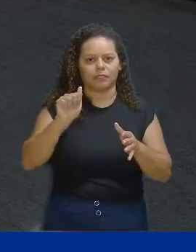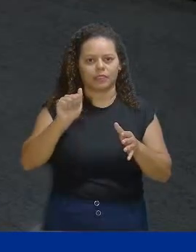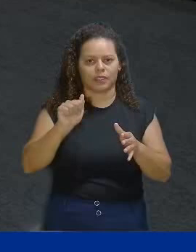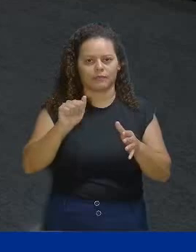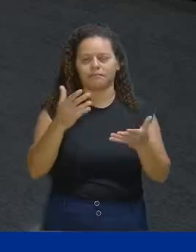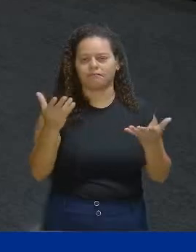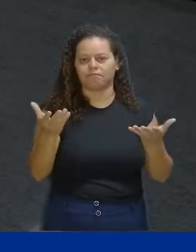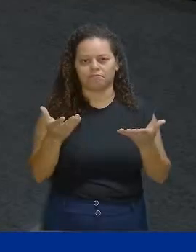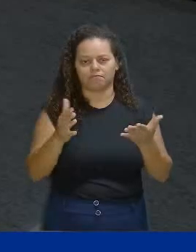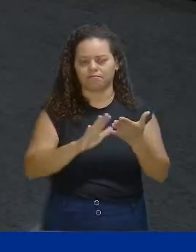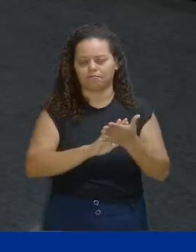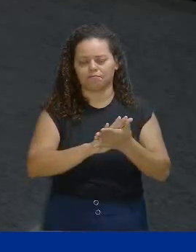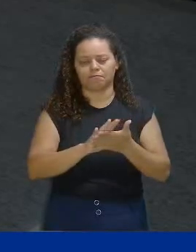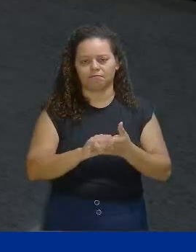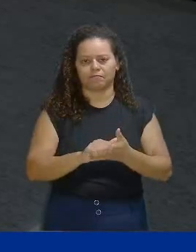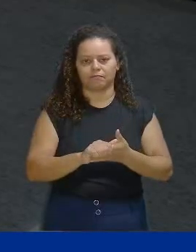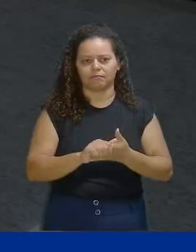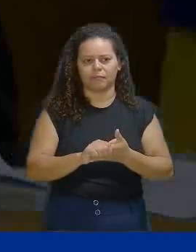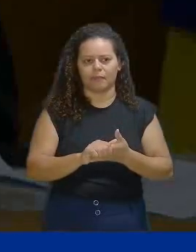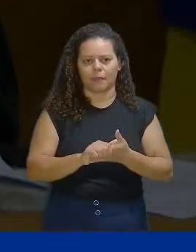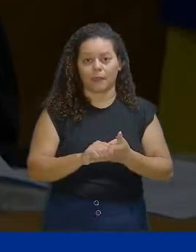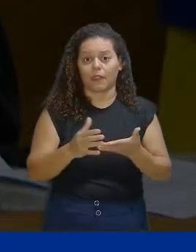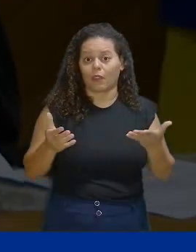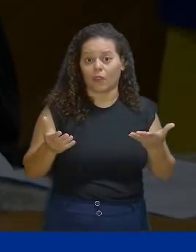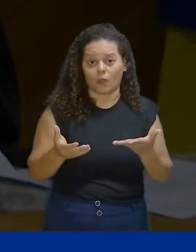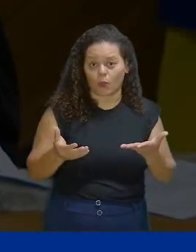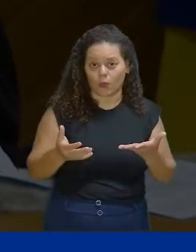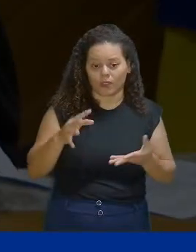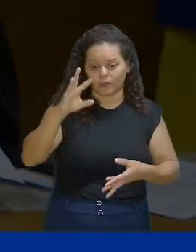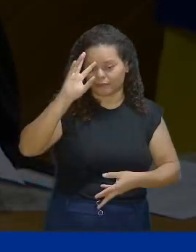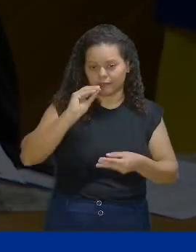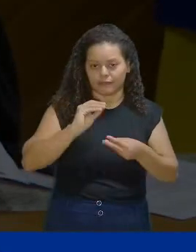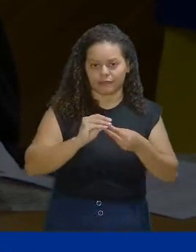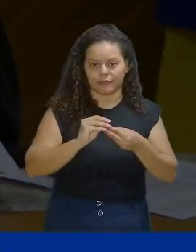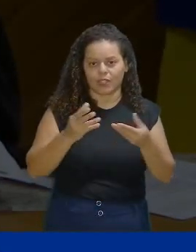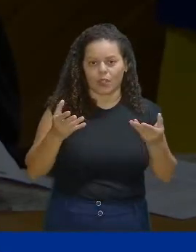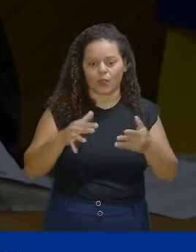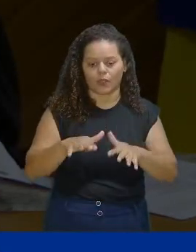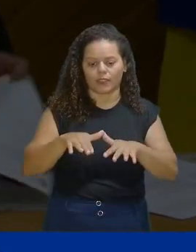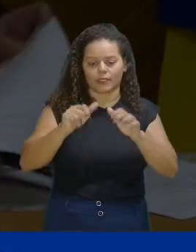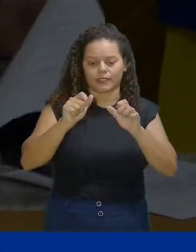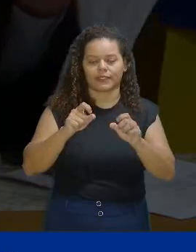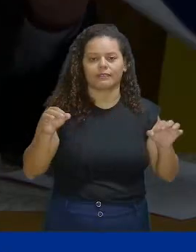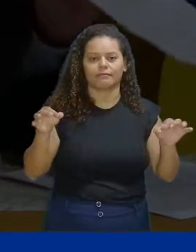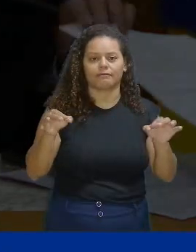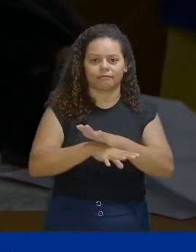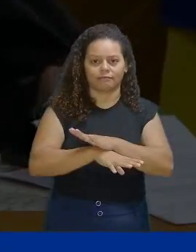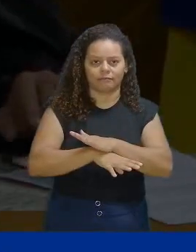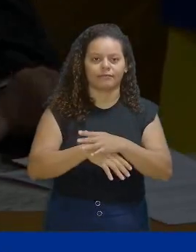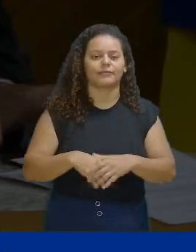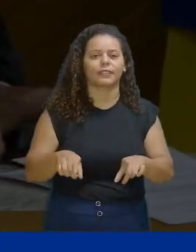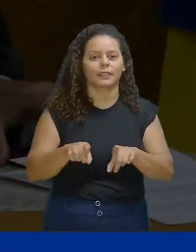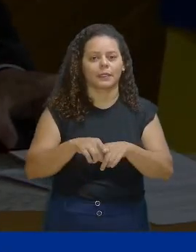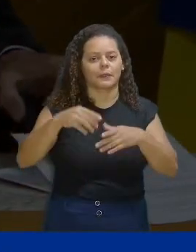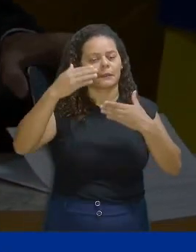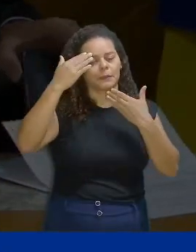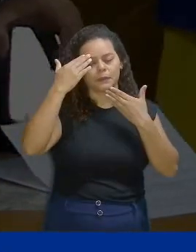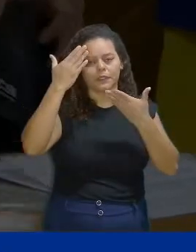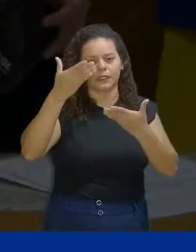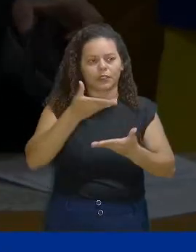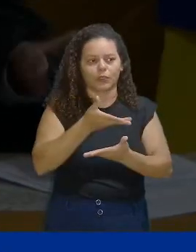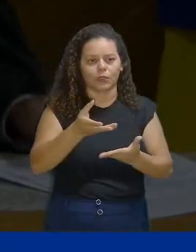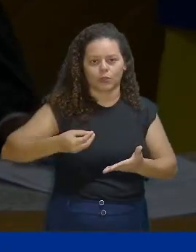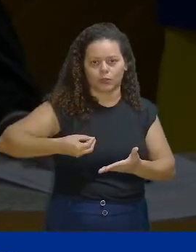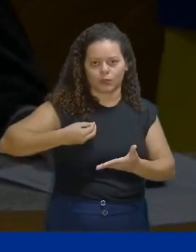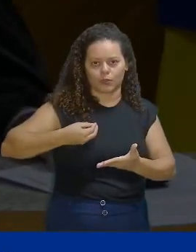Cavalcante? Nenhuma, excelência. Bem, não havendo mais nada a tratar, então eu declaro encerrada a presente sessão, agradecendo a